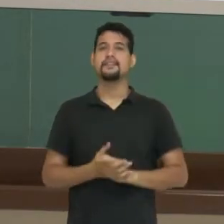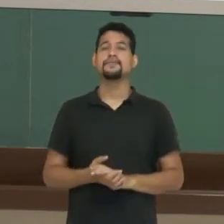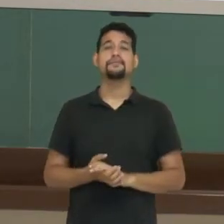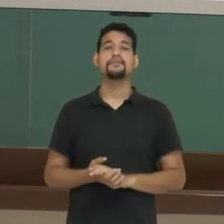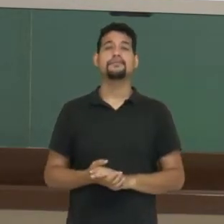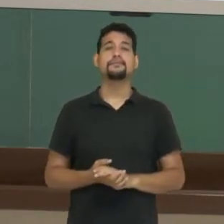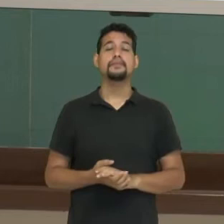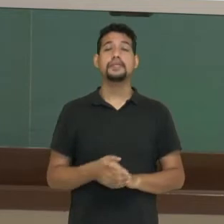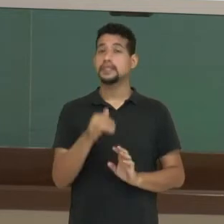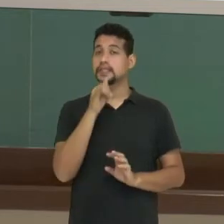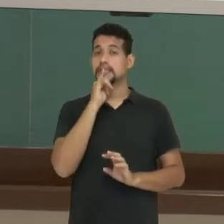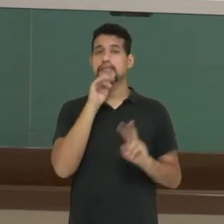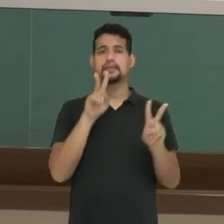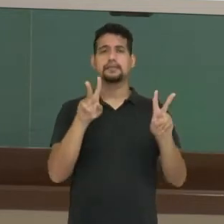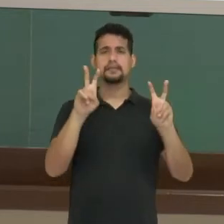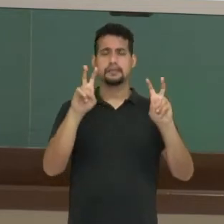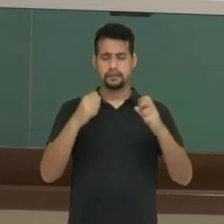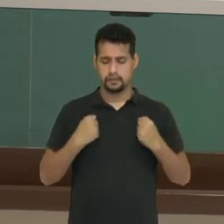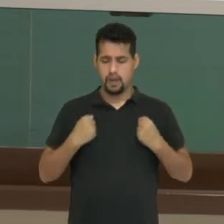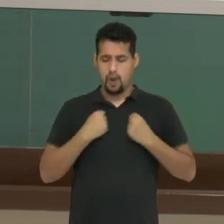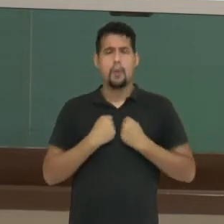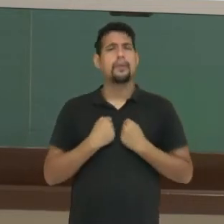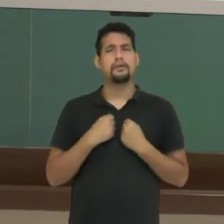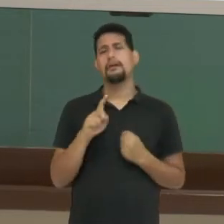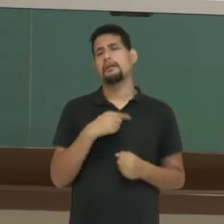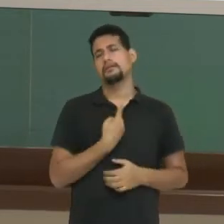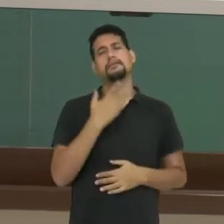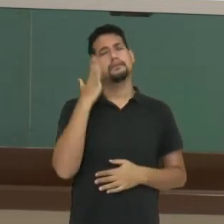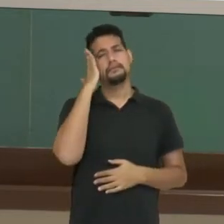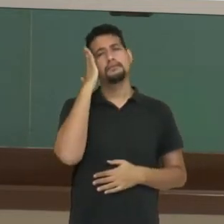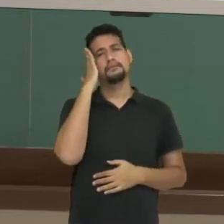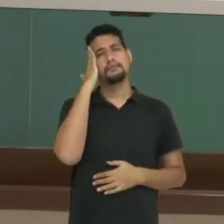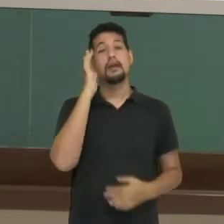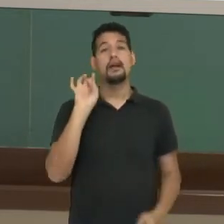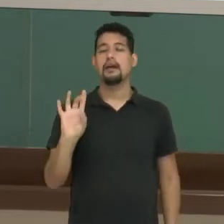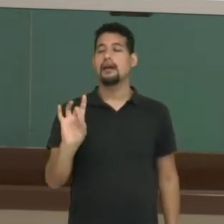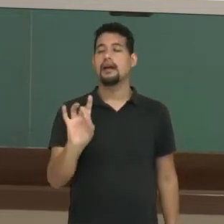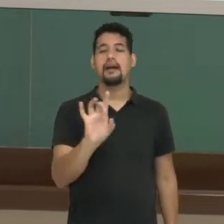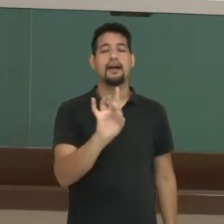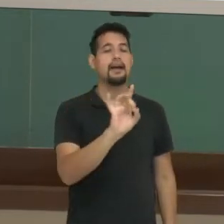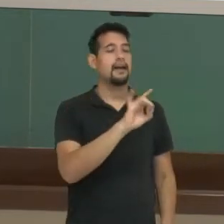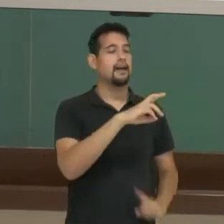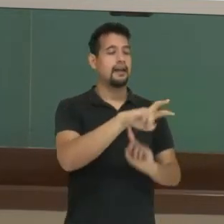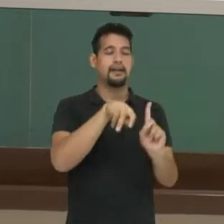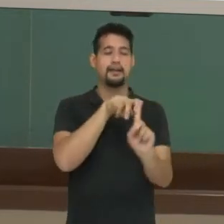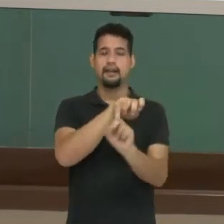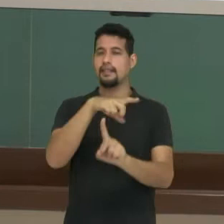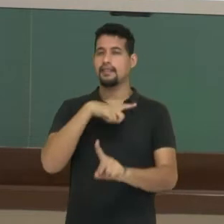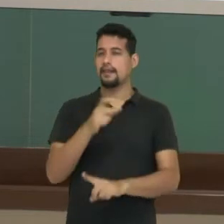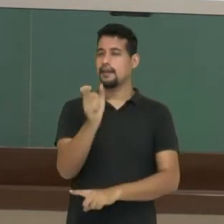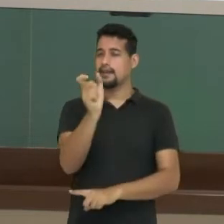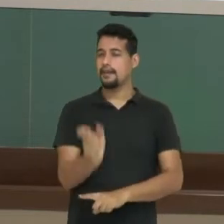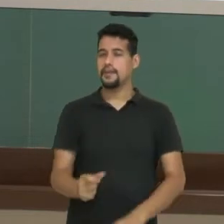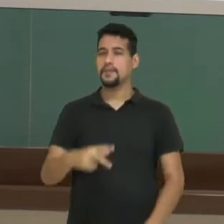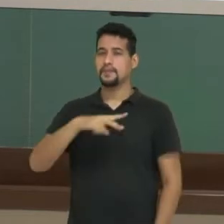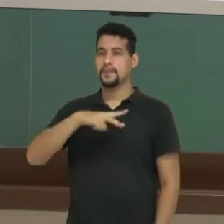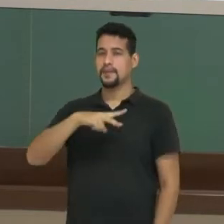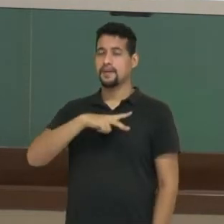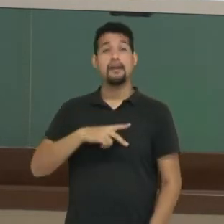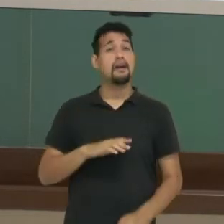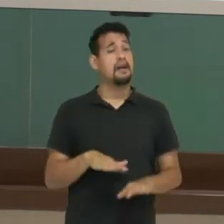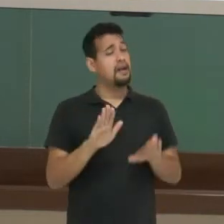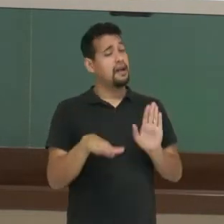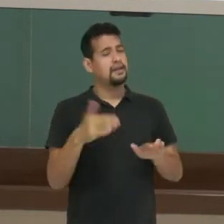às vestimentas, né? Como a gente sabe, né, que cada modalidade tem a sua característica própria, às vezes até